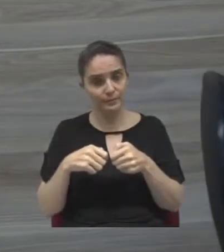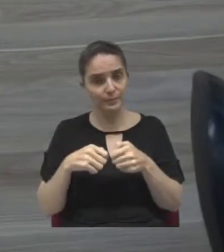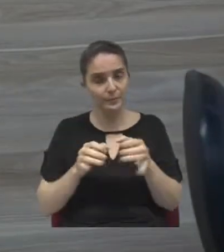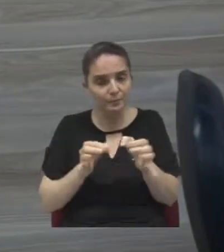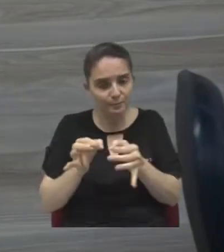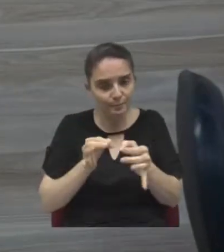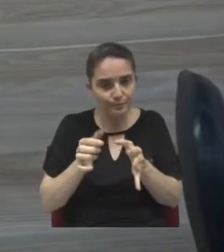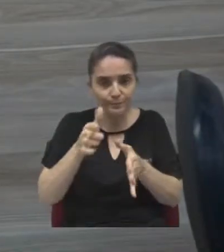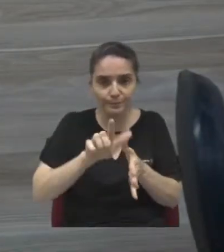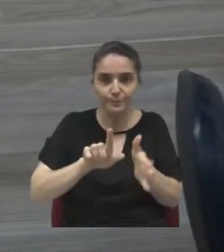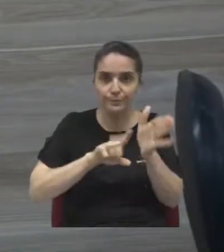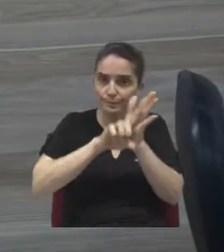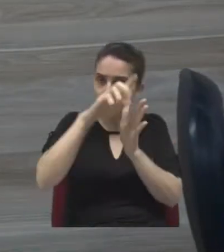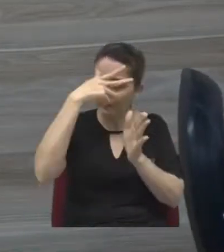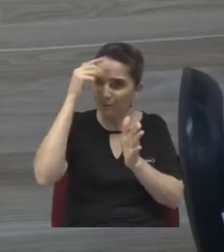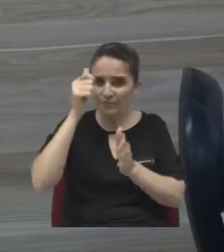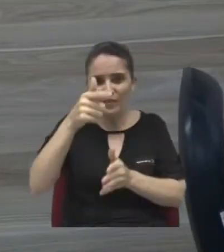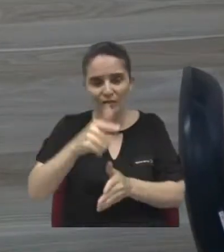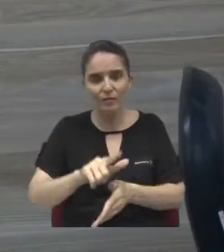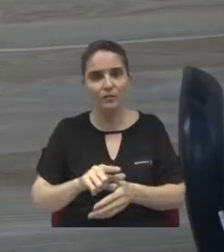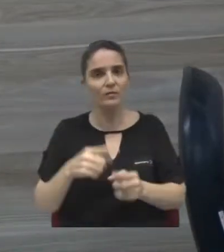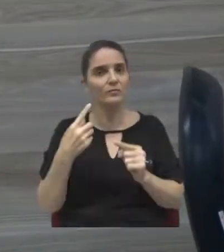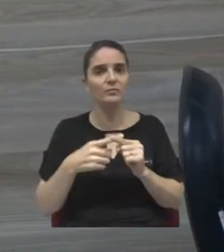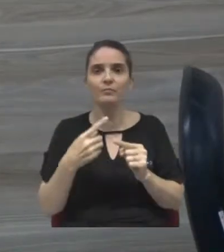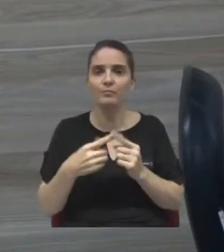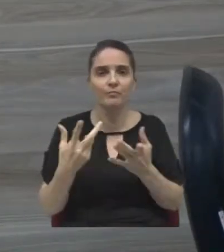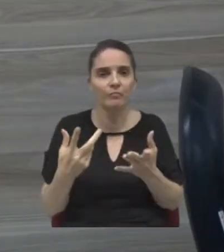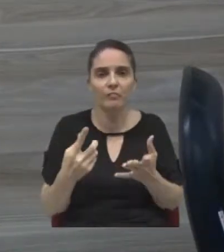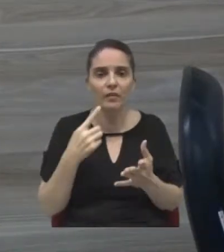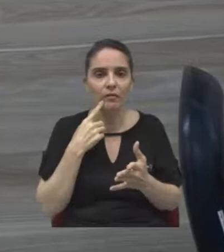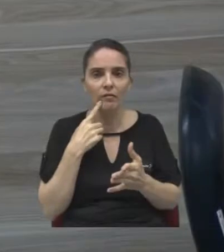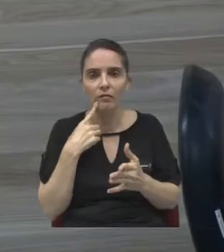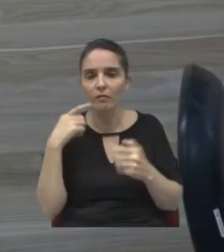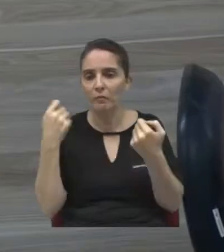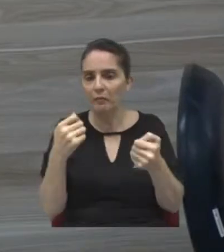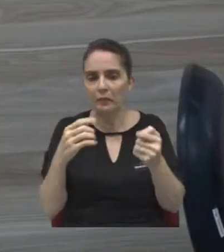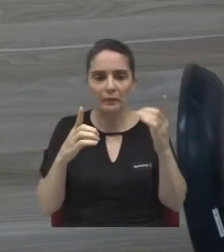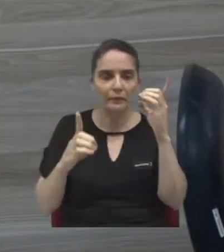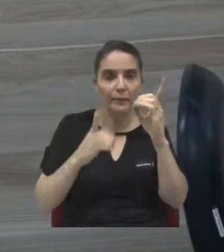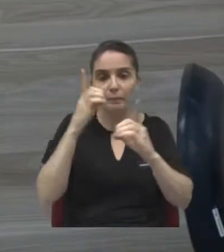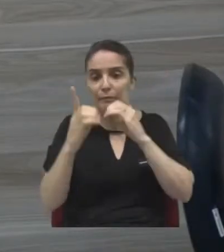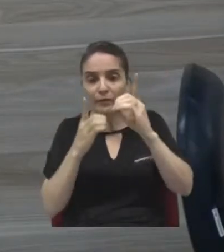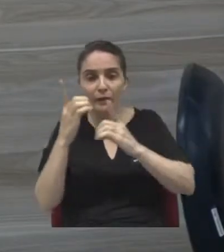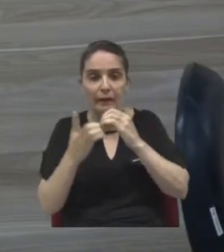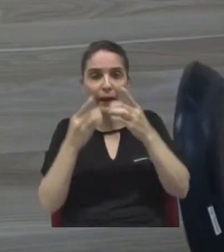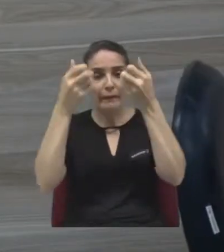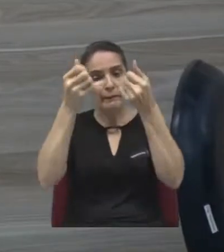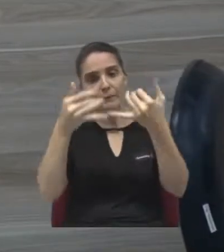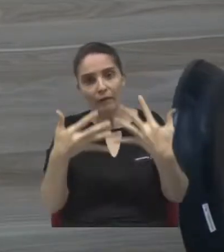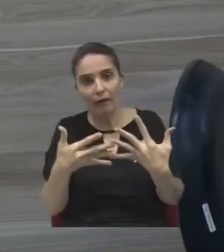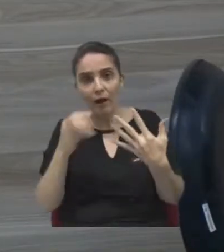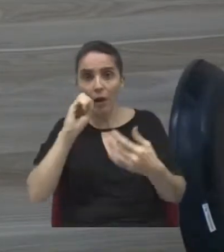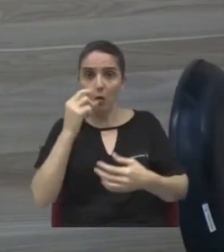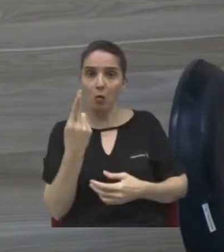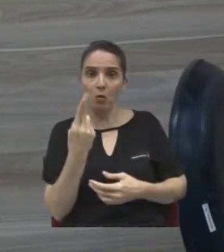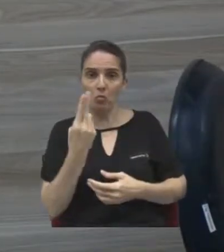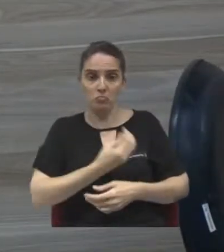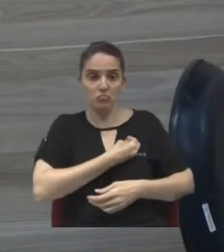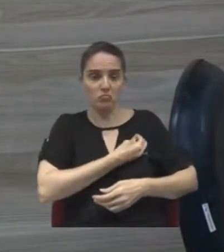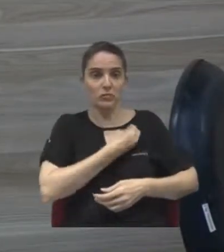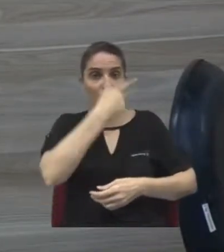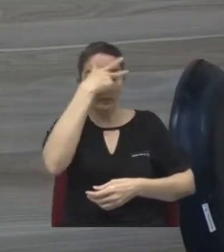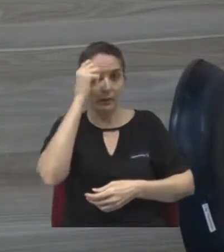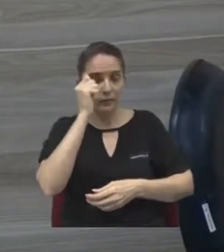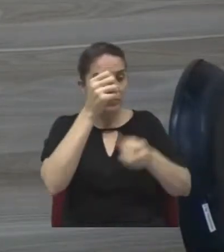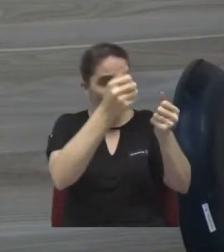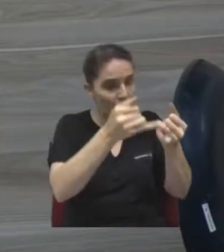Porque eu não sei se eu tenho que ser mais didático, se eu tenho que ir lá falar o que eu falei,